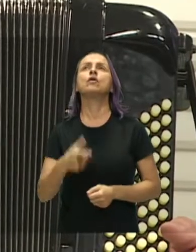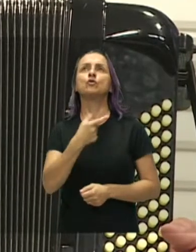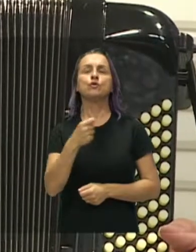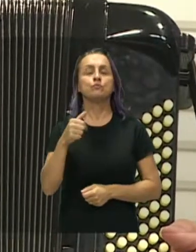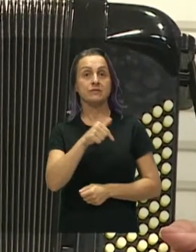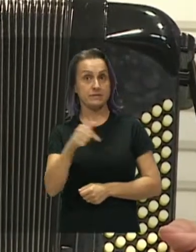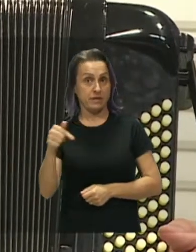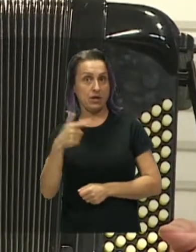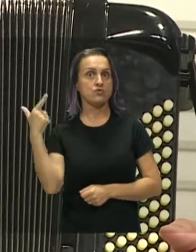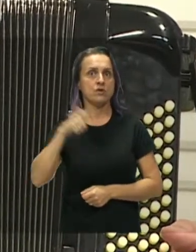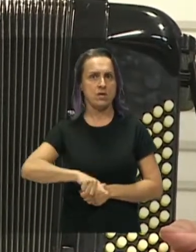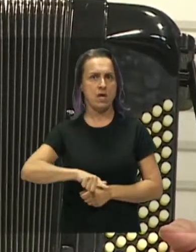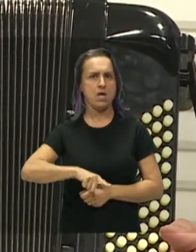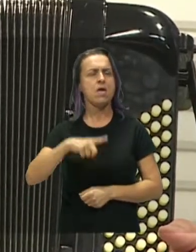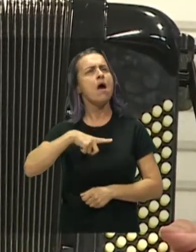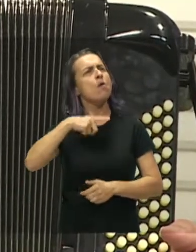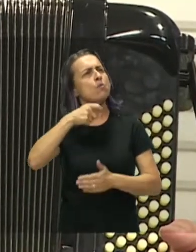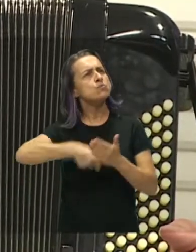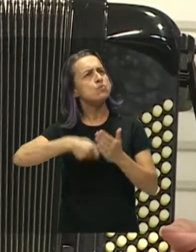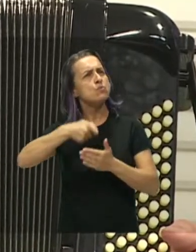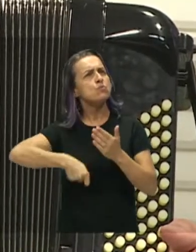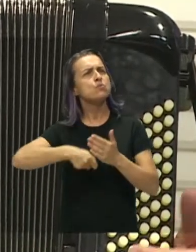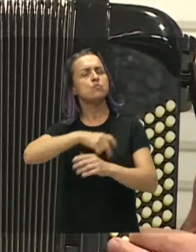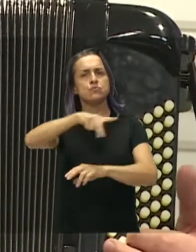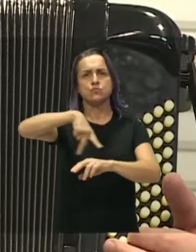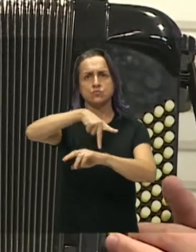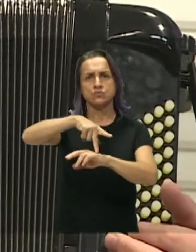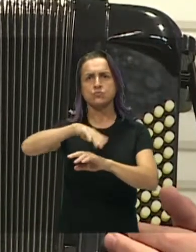2007. E alguns concursos internacionais, segundo lugar